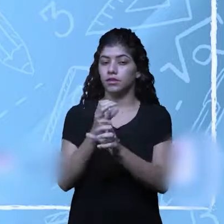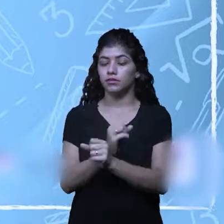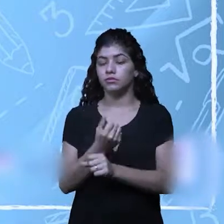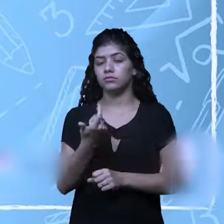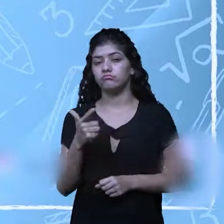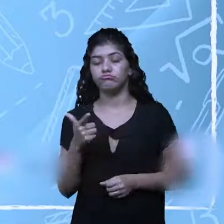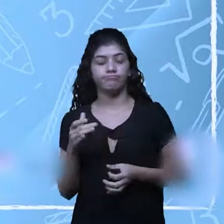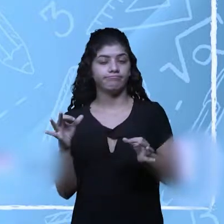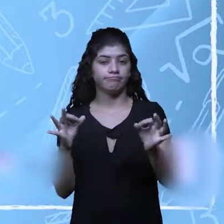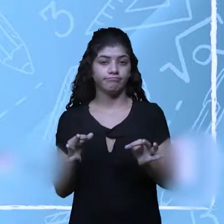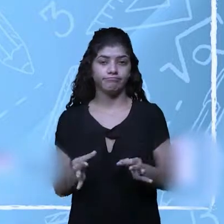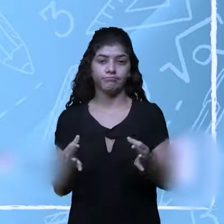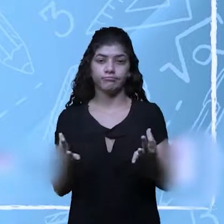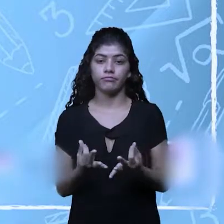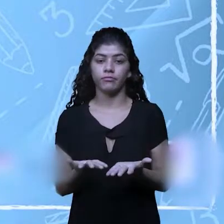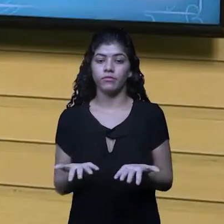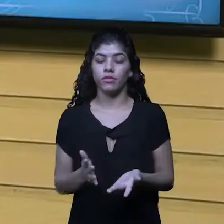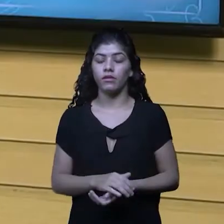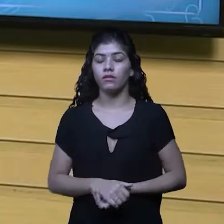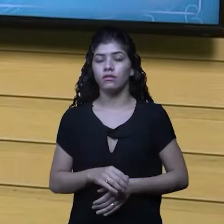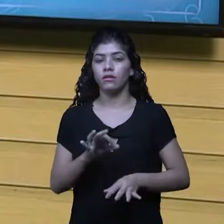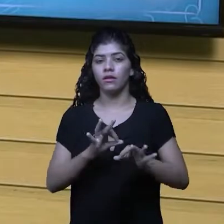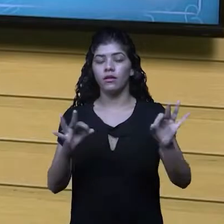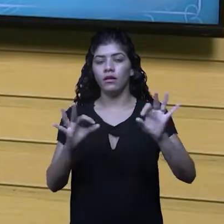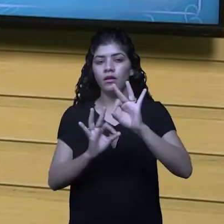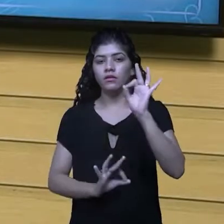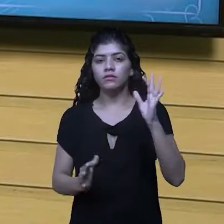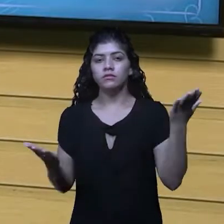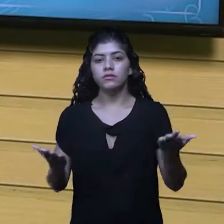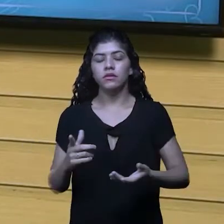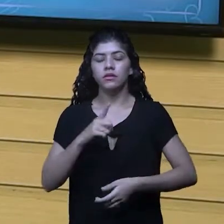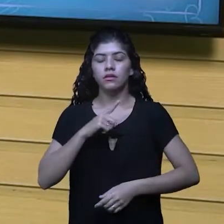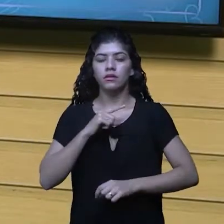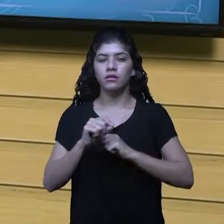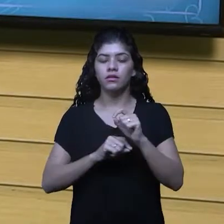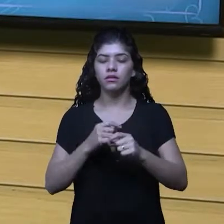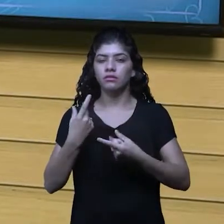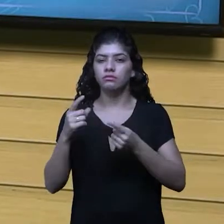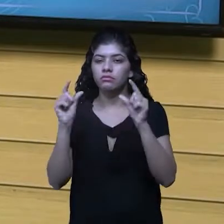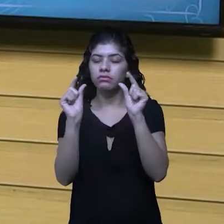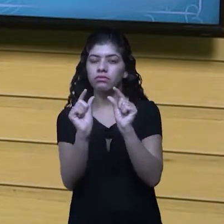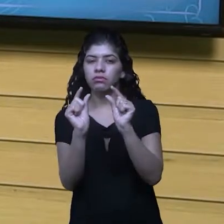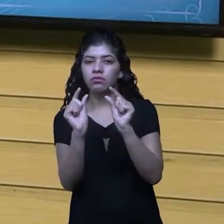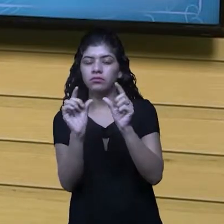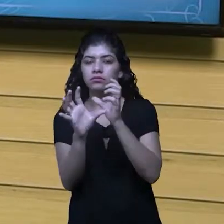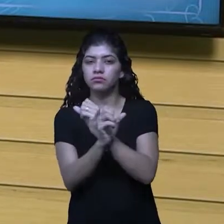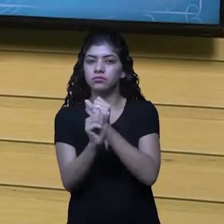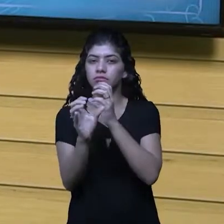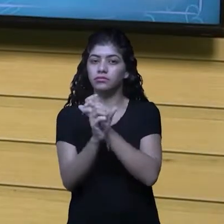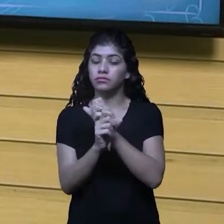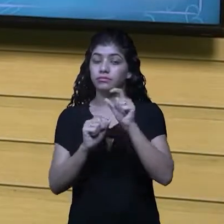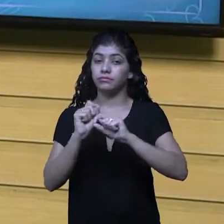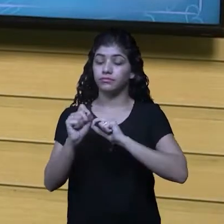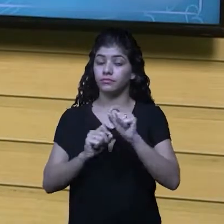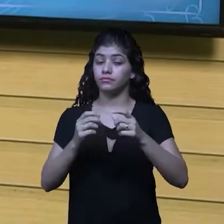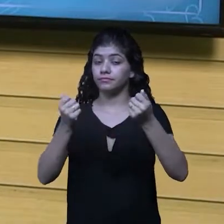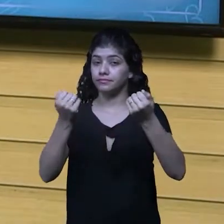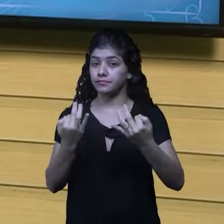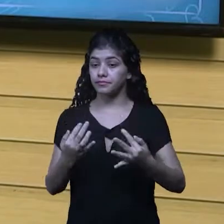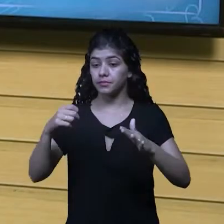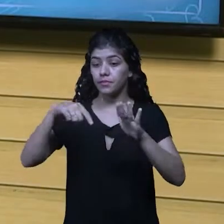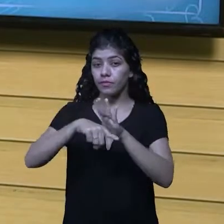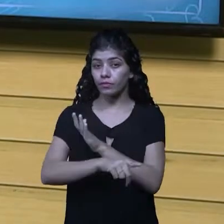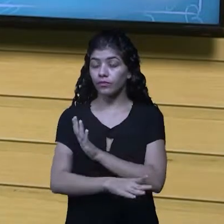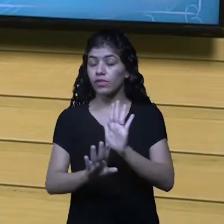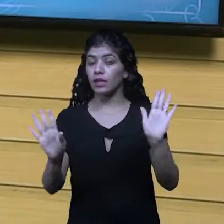cálculo de incerteza de medição. Então aqui nós vamos ver um pouquinho desses cálculos, mas como eu falei, a